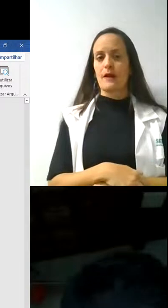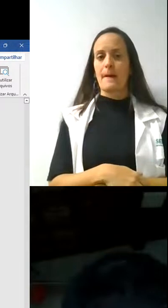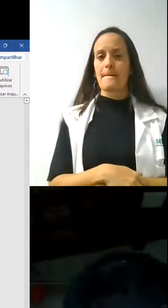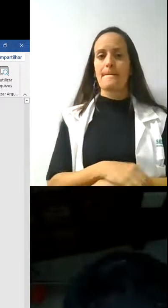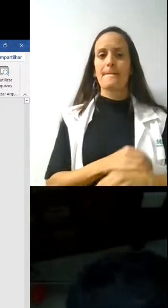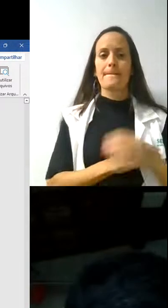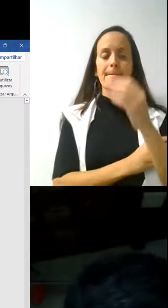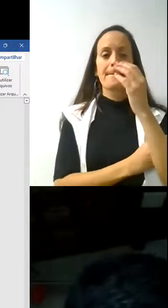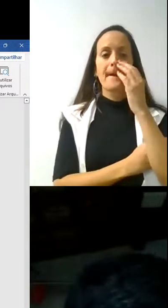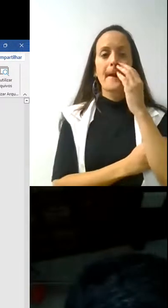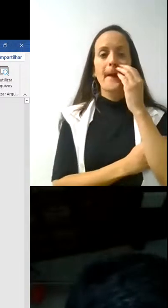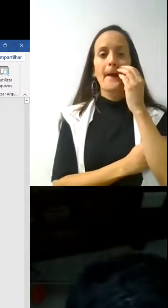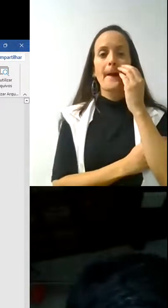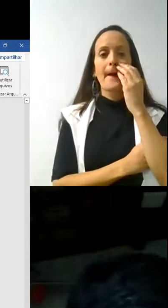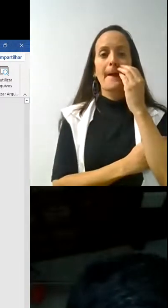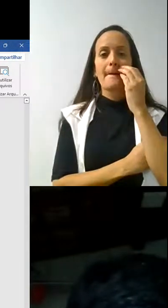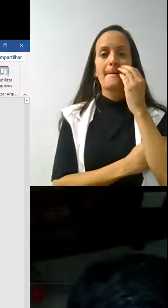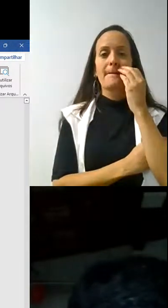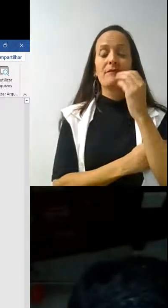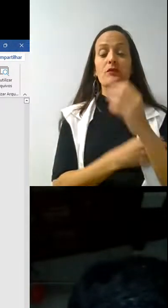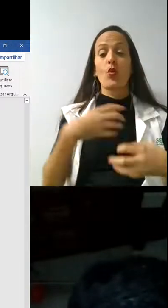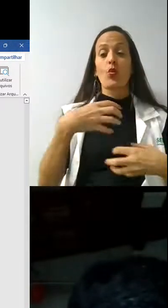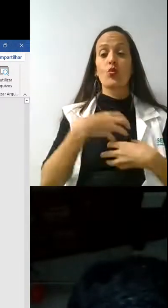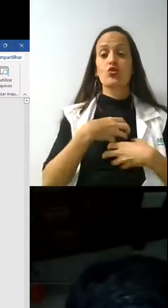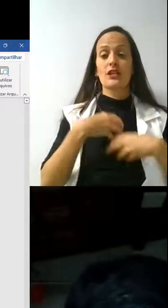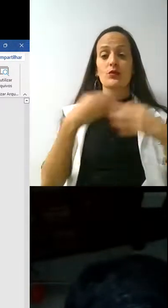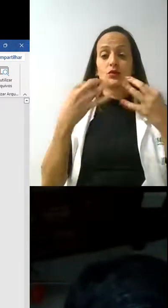vamos dizer assim, escrever, né?